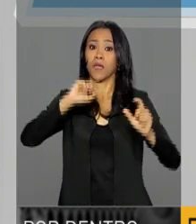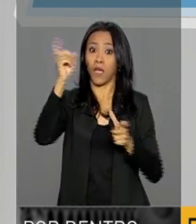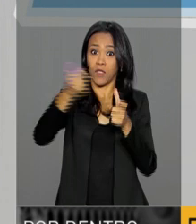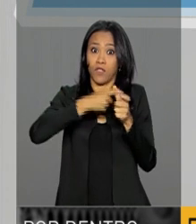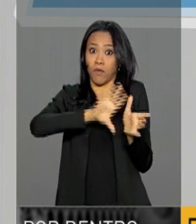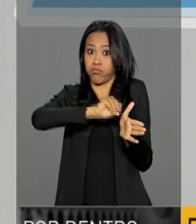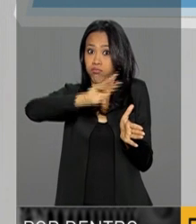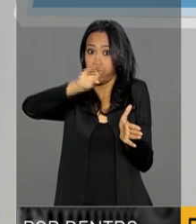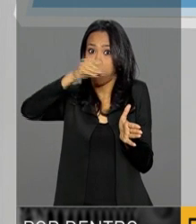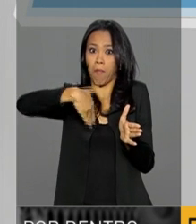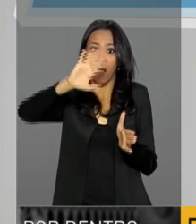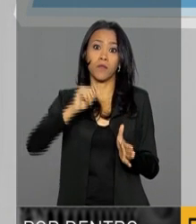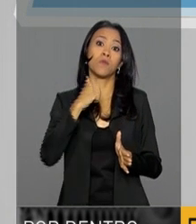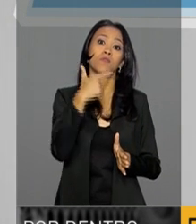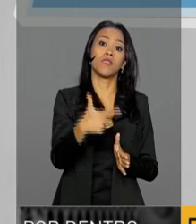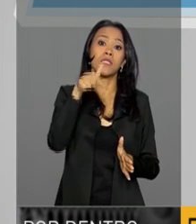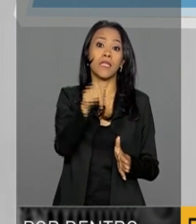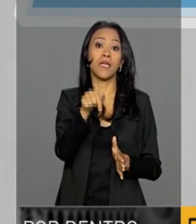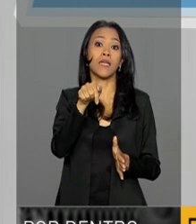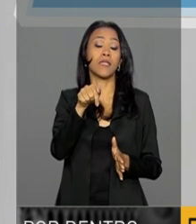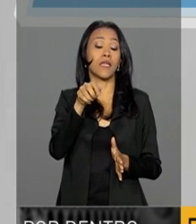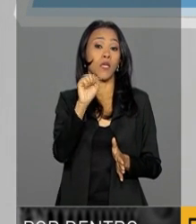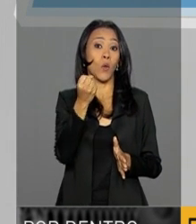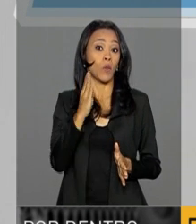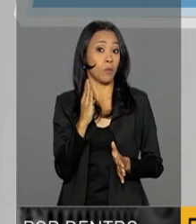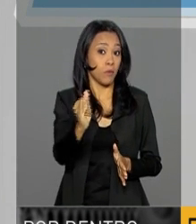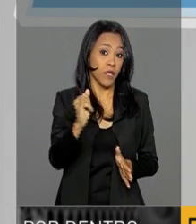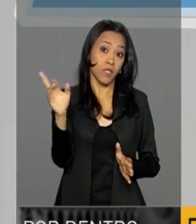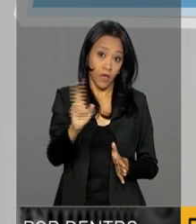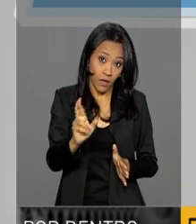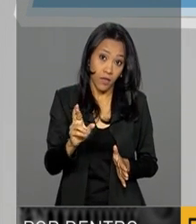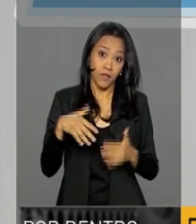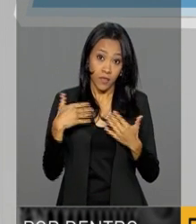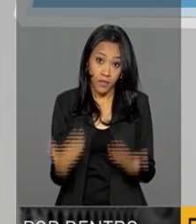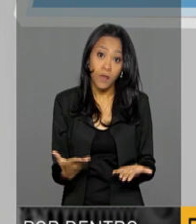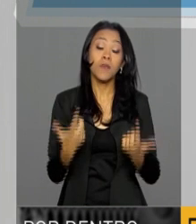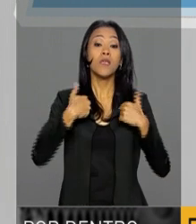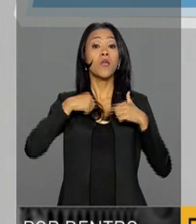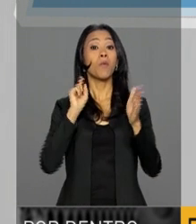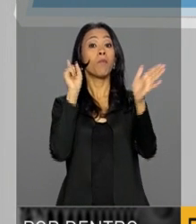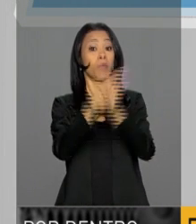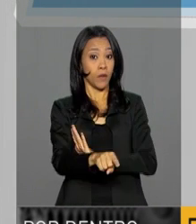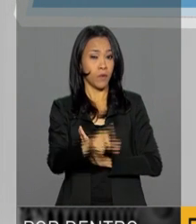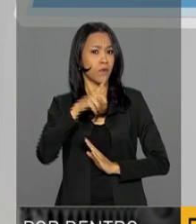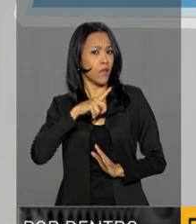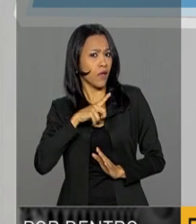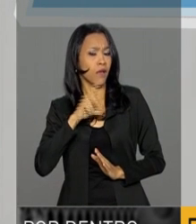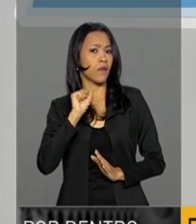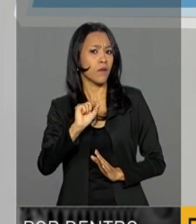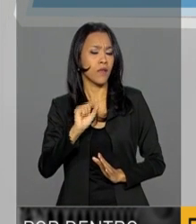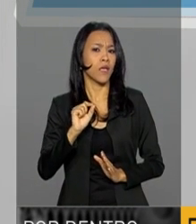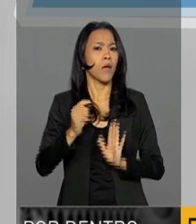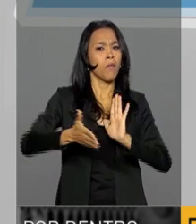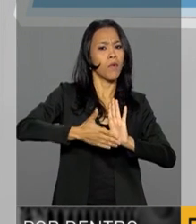foi mais 268 milhões bilhões de reais e eu pergunto a expectativa da